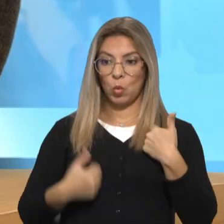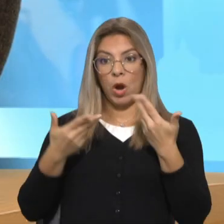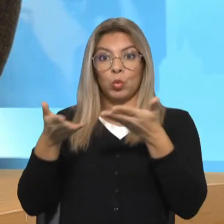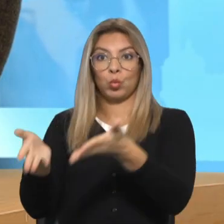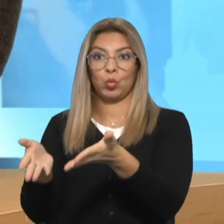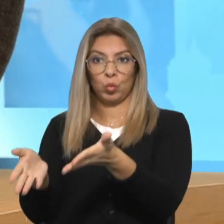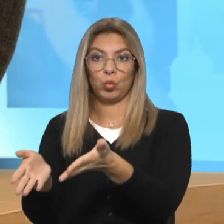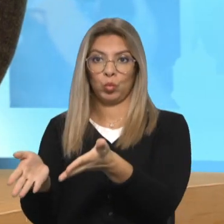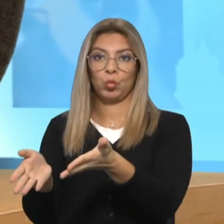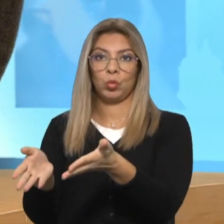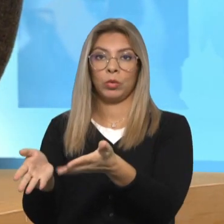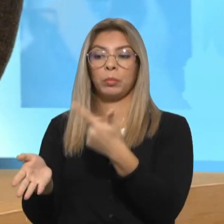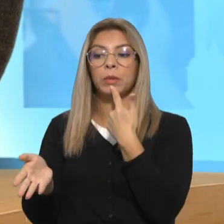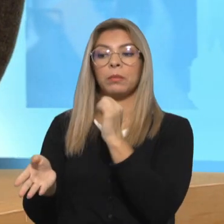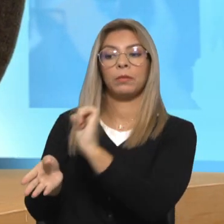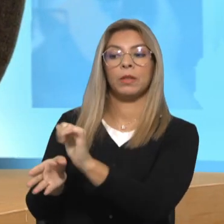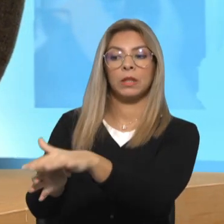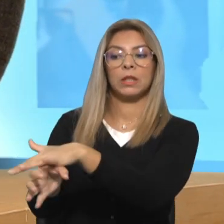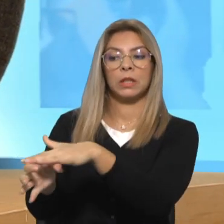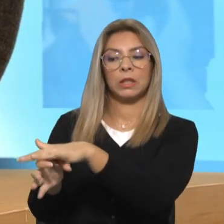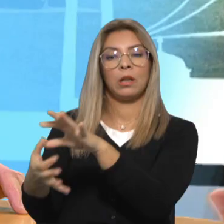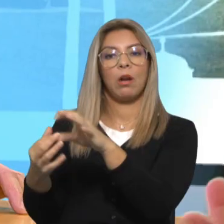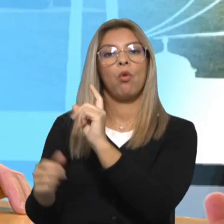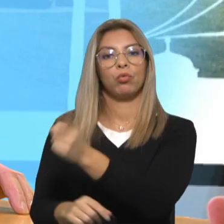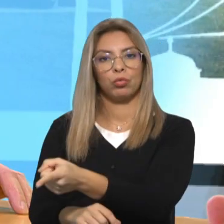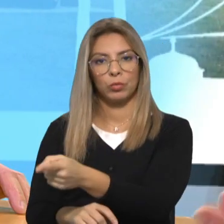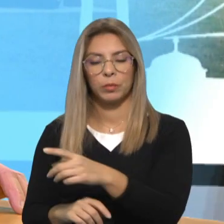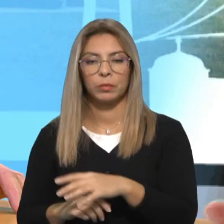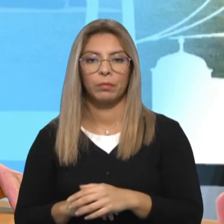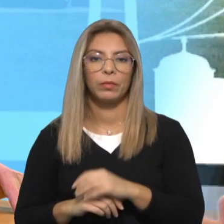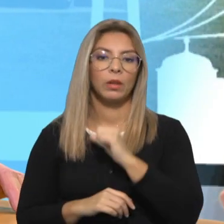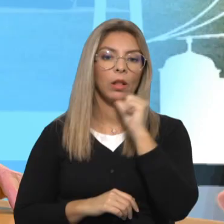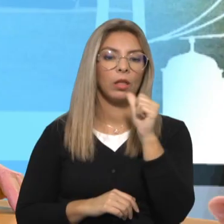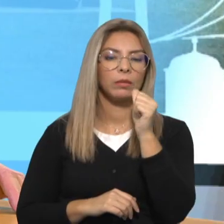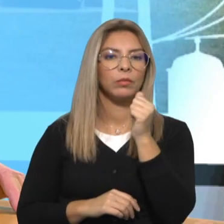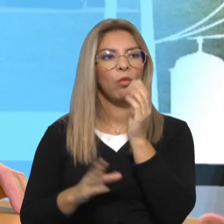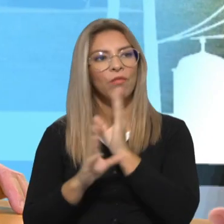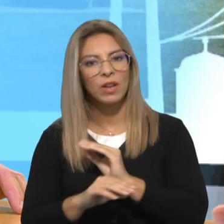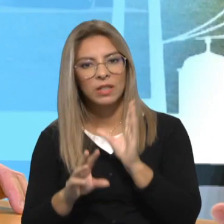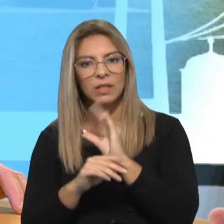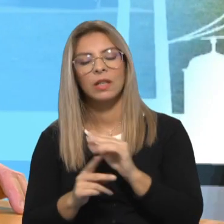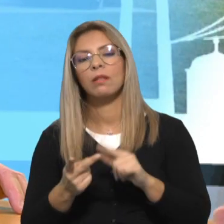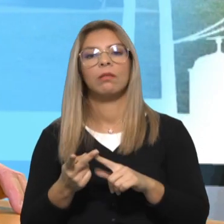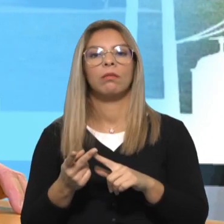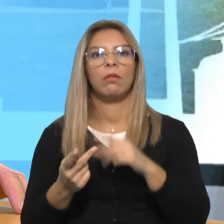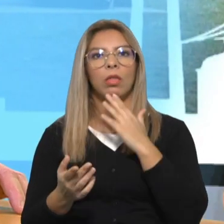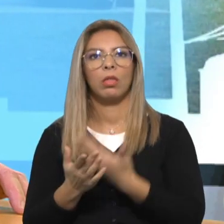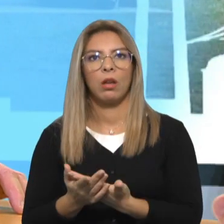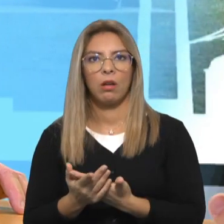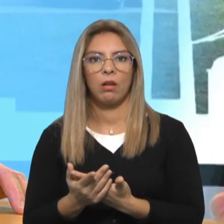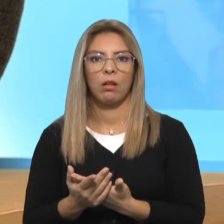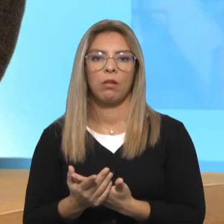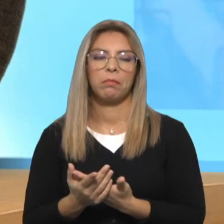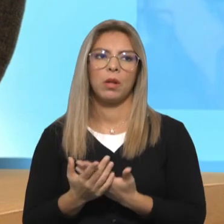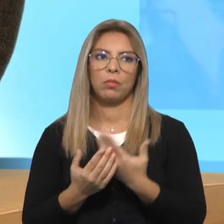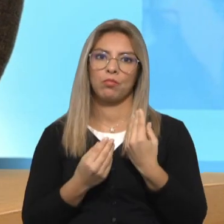primeiro tenho de perceber qual é a situação real. Então eu tenho esta conversa empática, esta escuta empática, onde não só